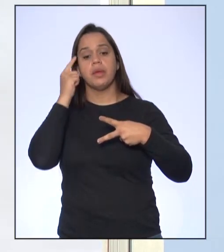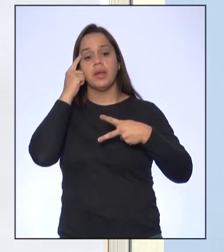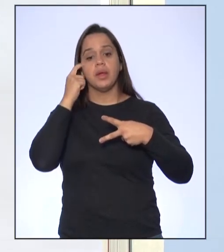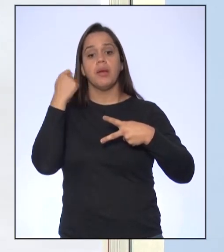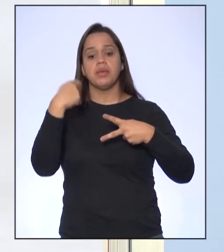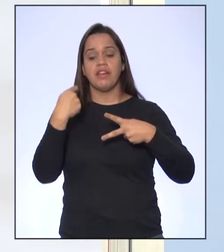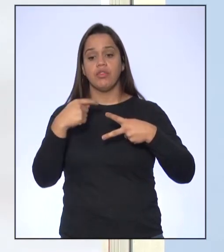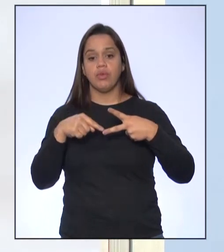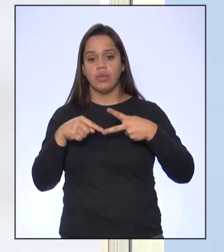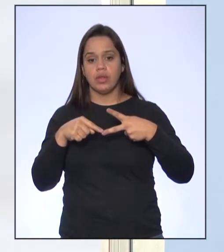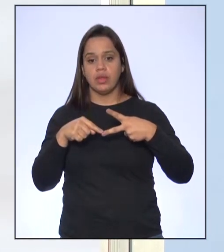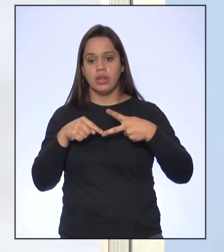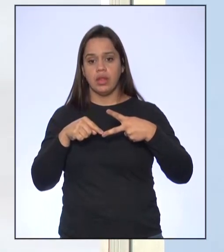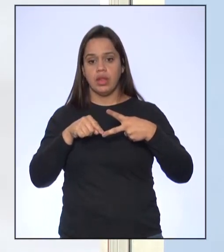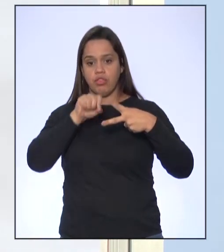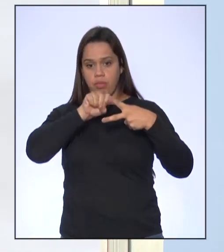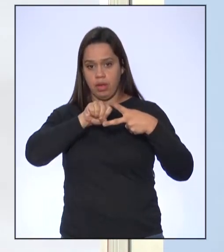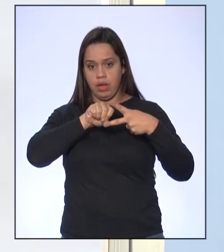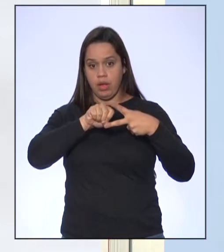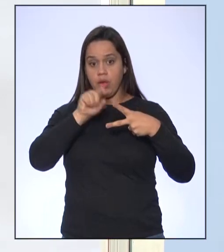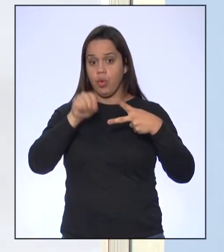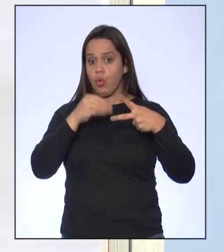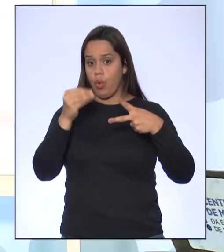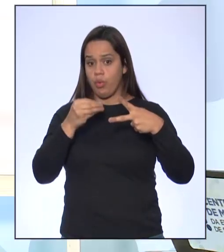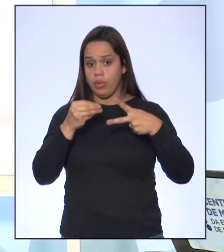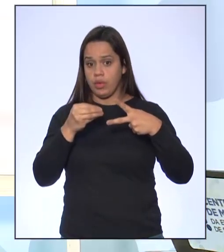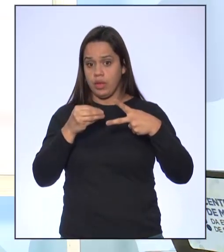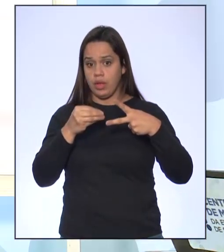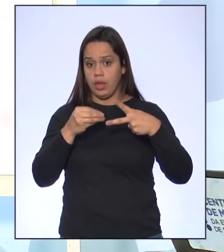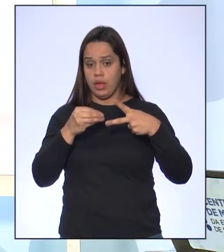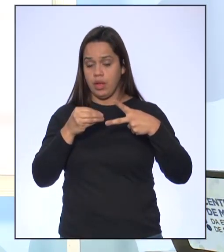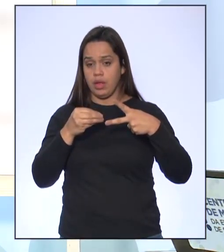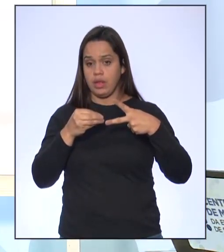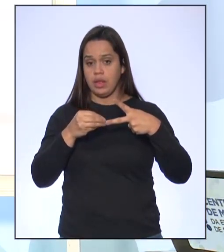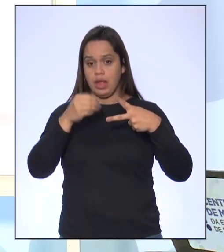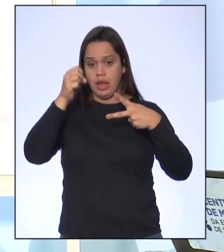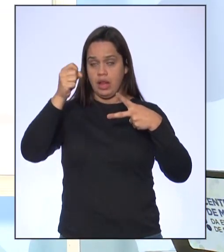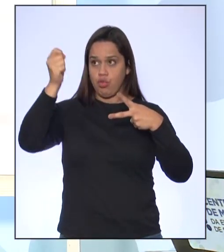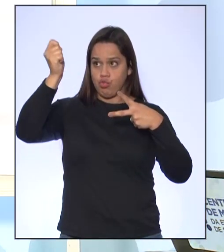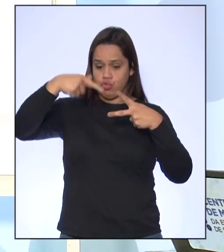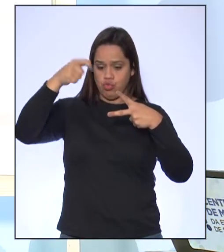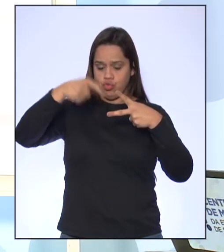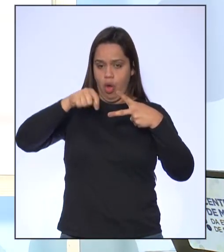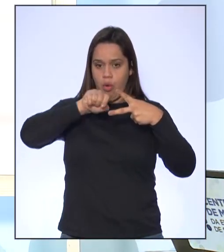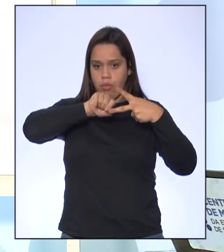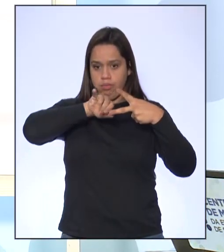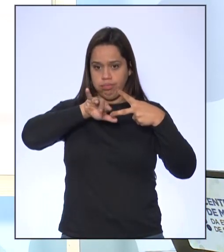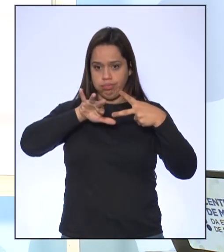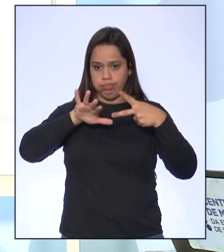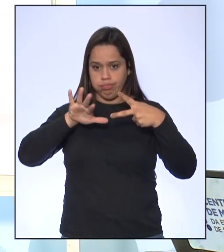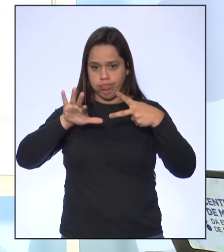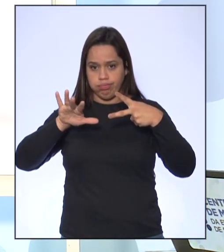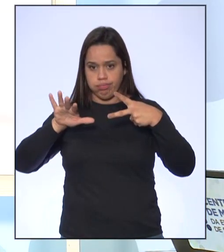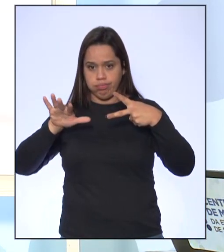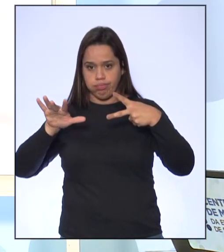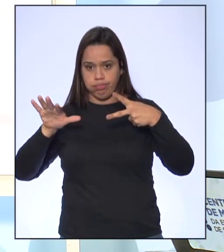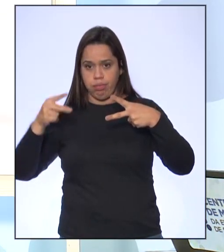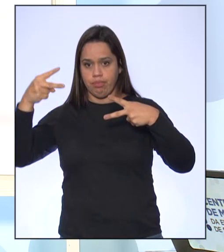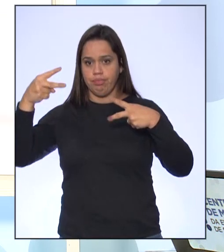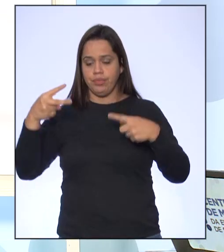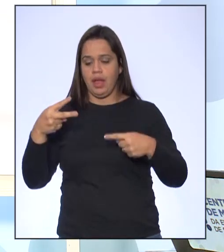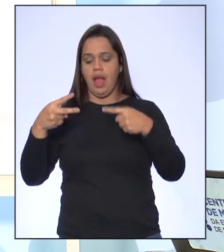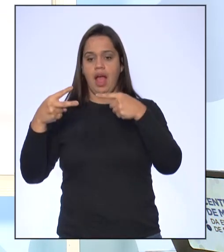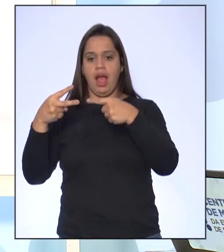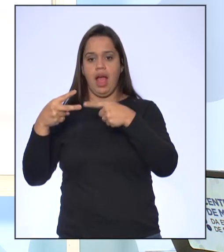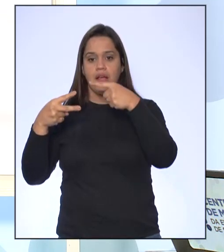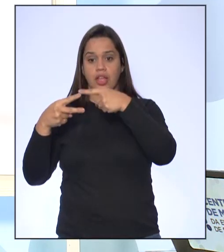uma ativação. Ele foi ativado por quem? Pela luz solar, a luz branca vinda do sol. E aí,